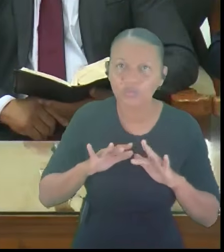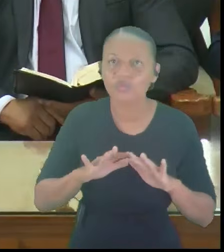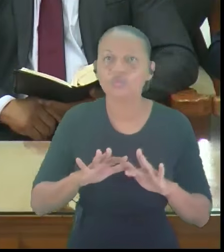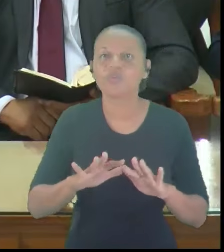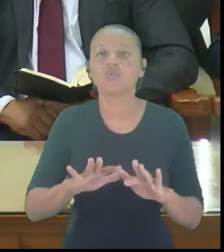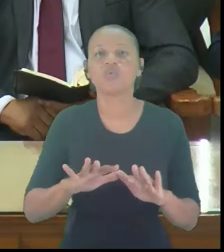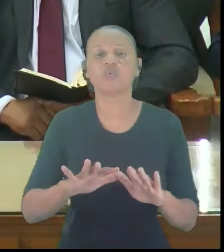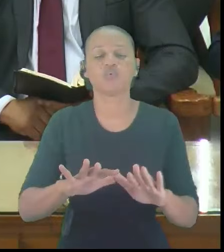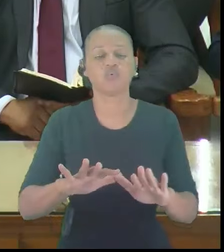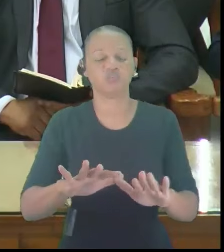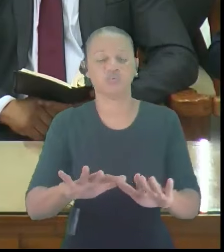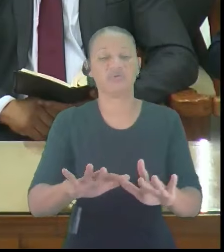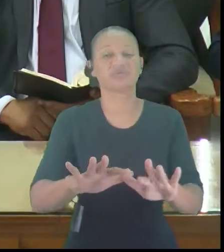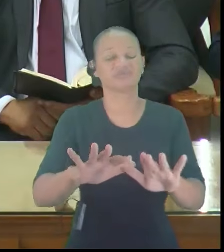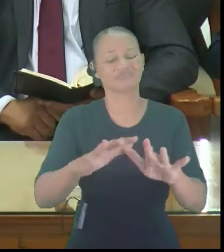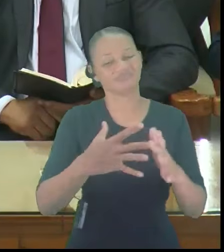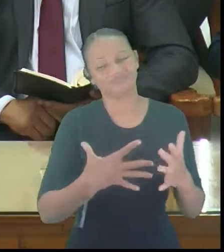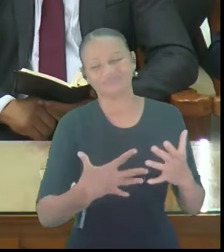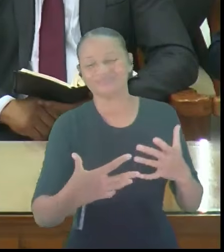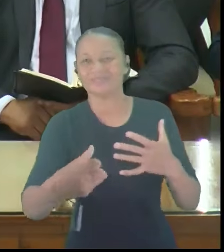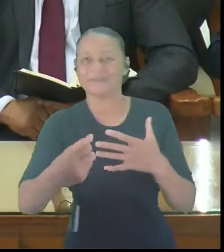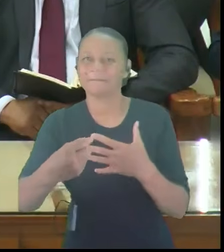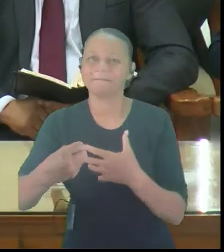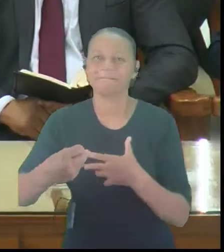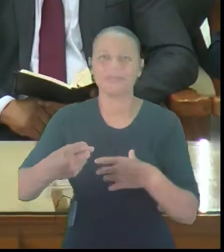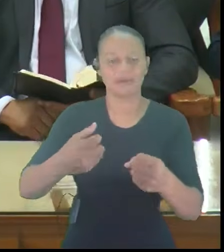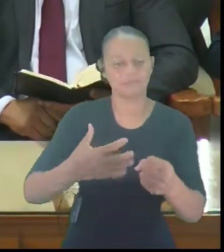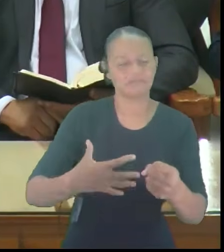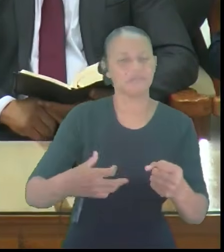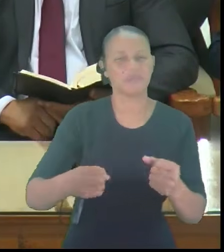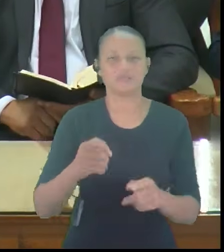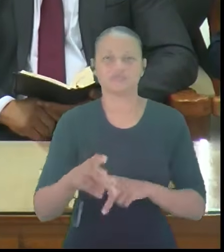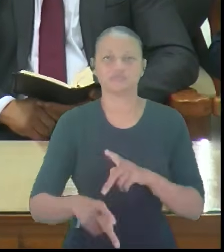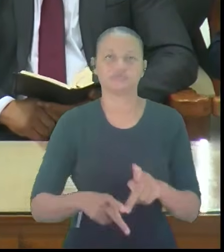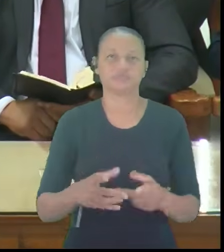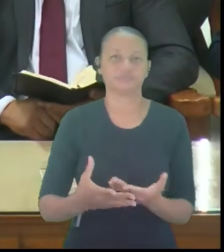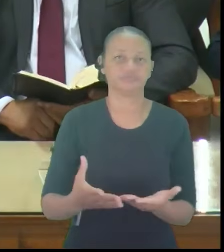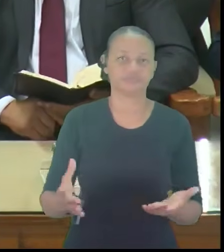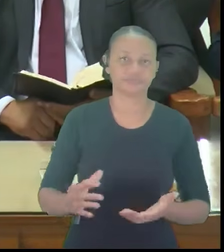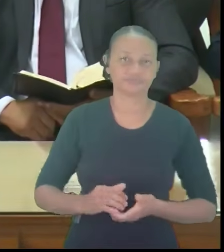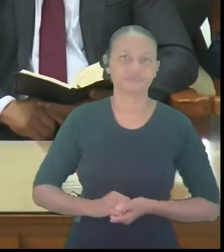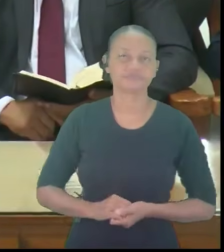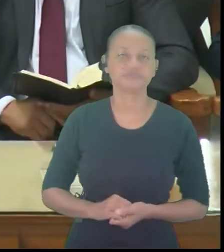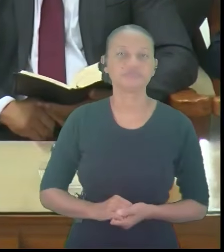sombra ungida passa para o povo.